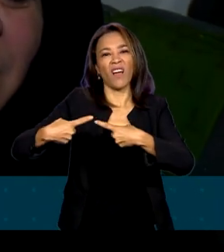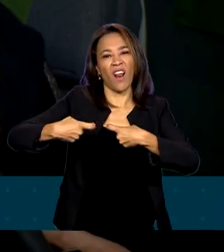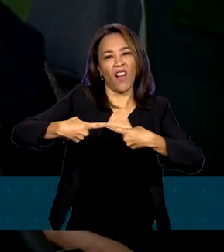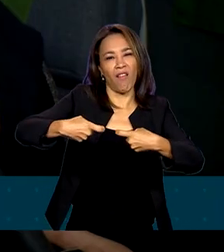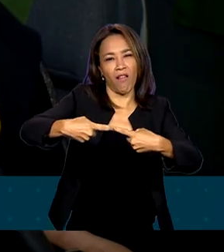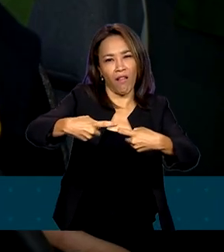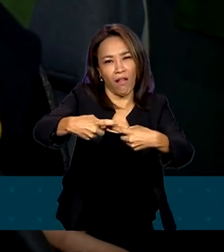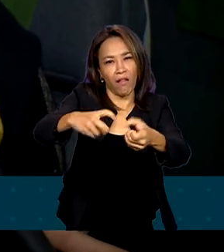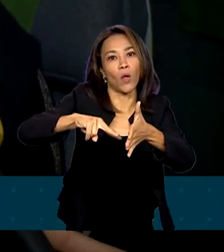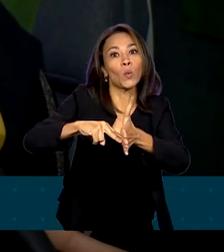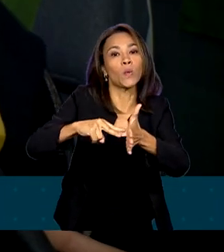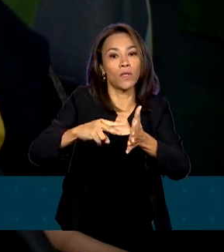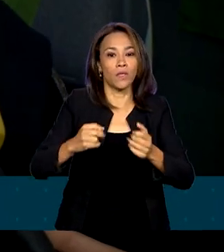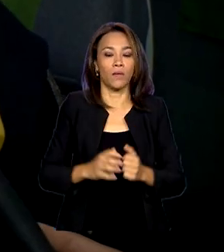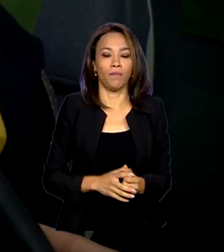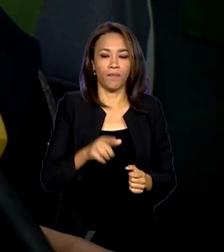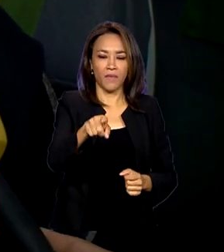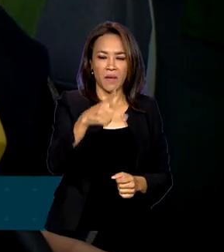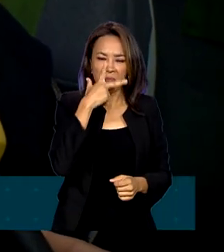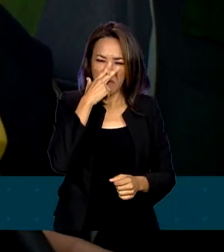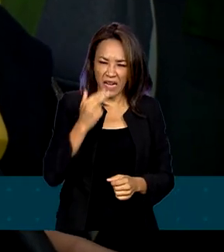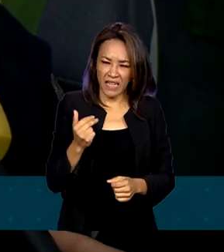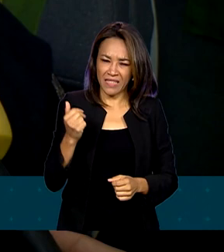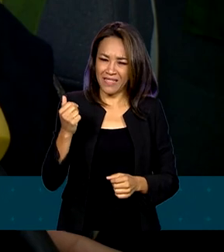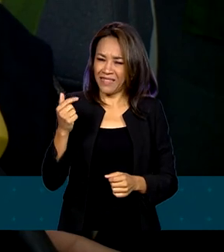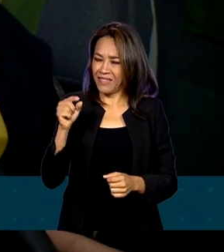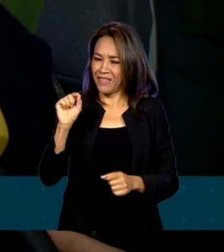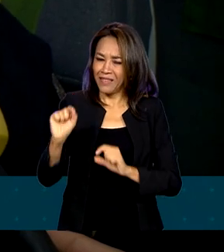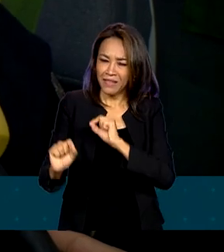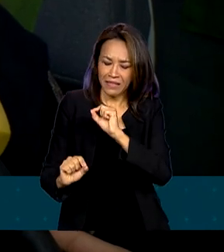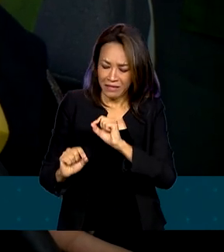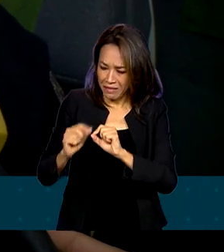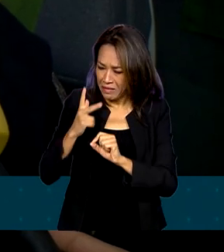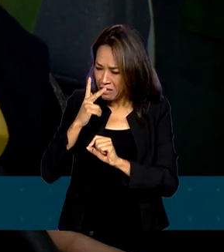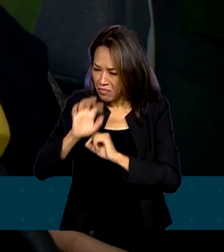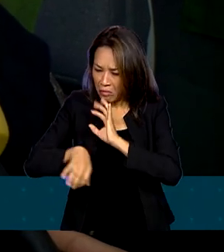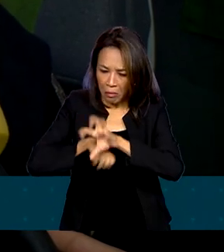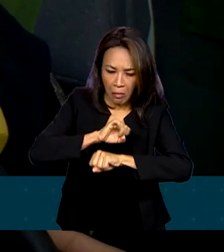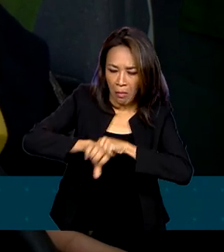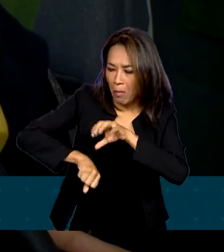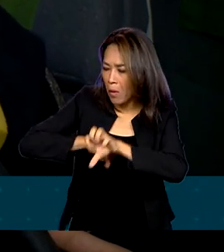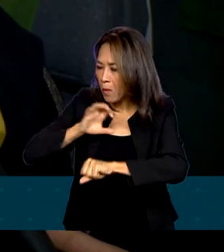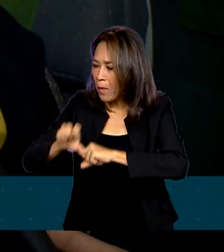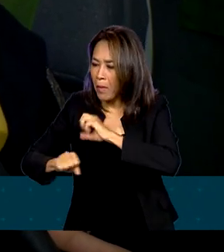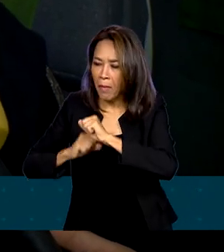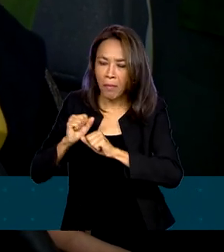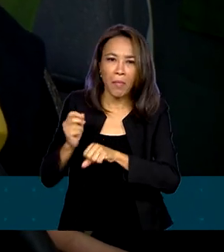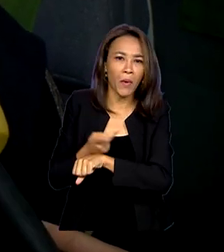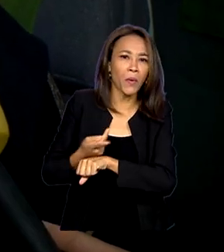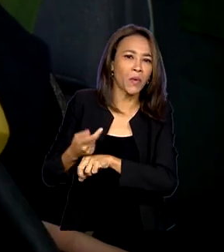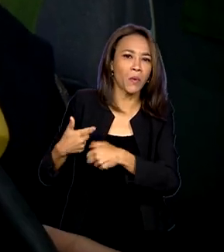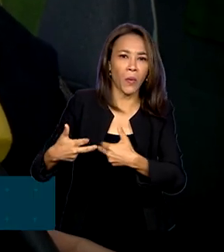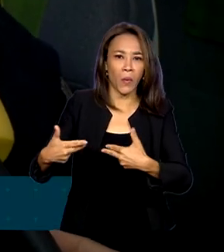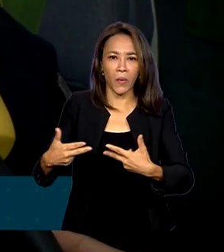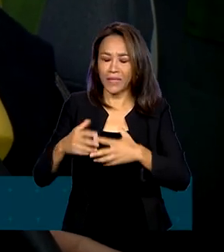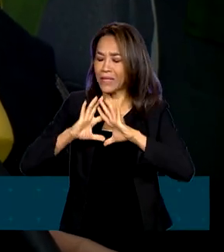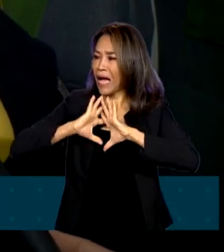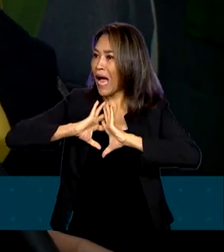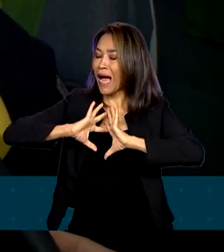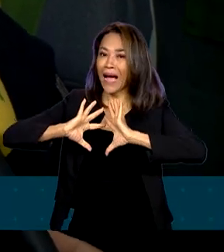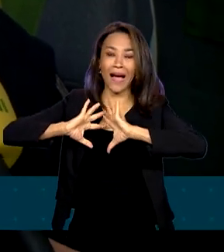enfrenta. Era como se tivesse um bicho remexendo, assim, sabe, revirando tudo. A impressão que eu tive era que estava acabando